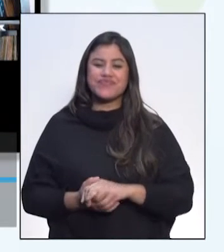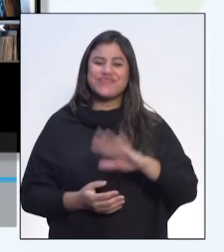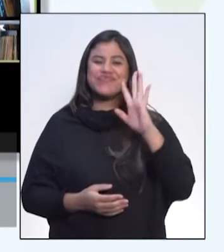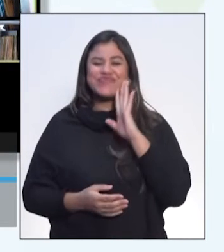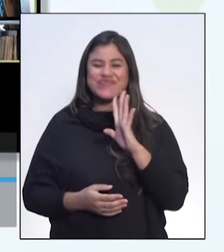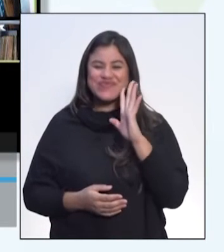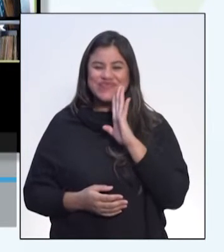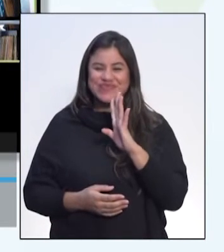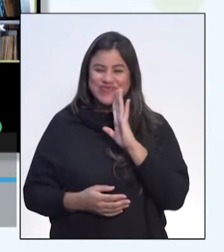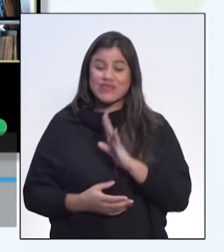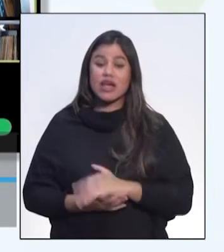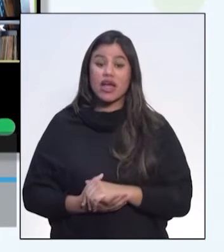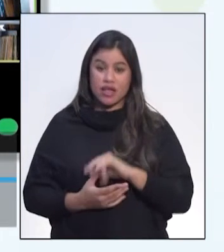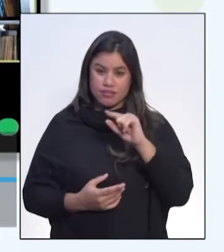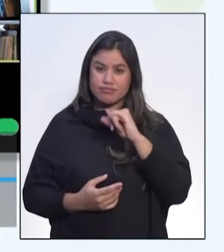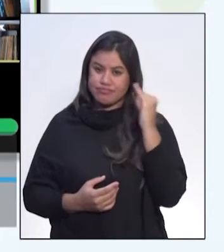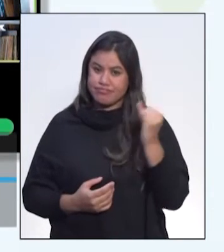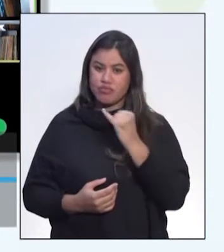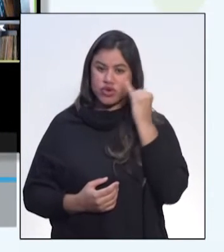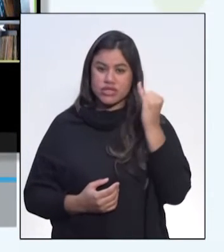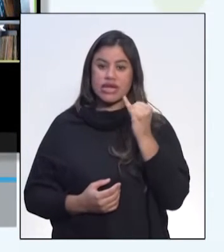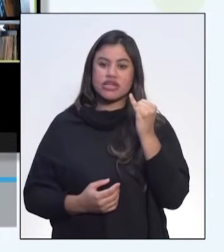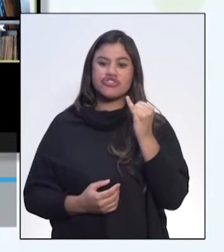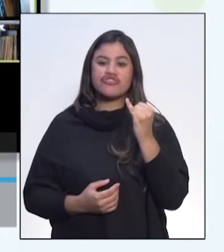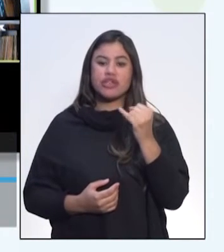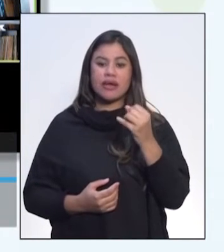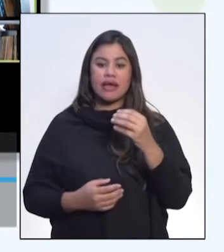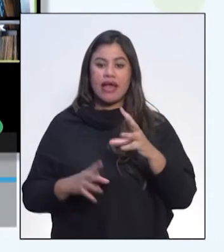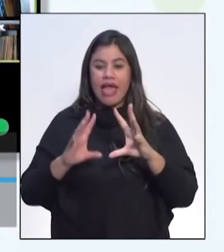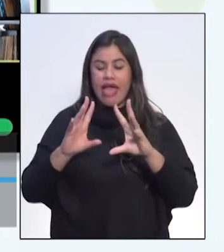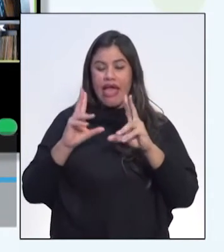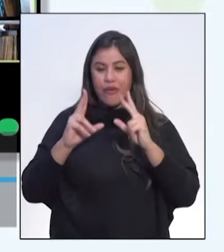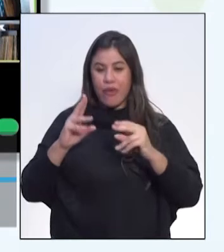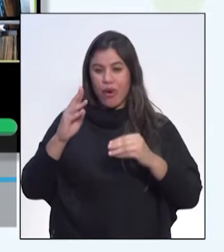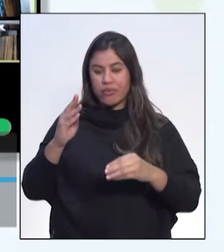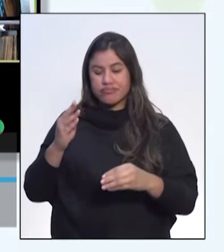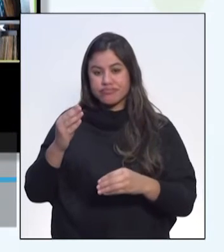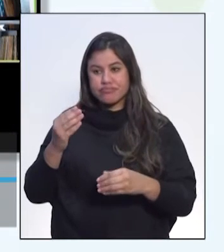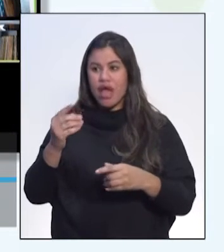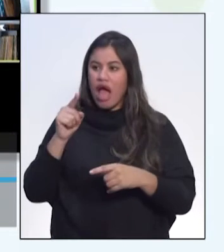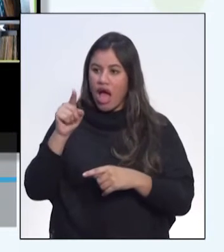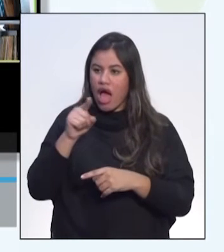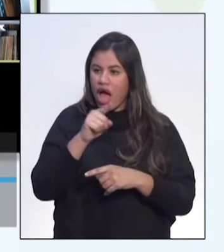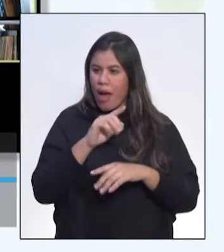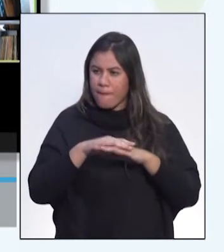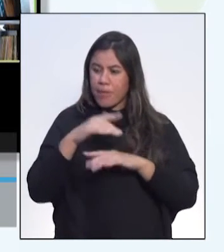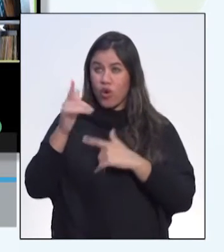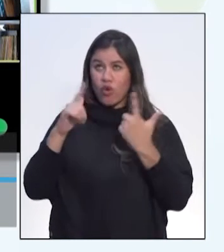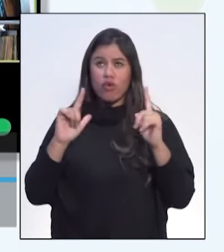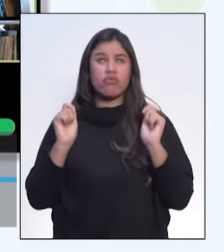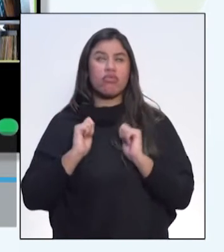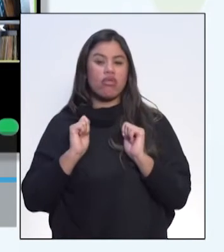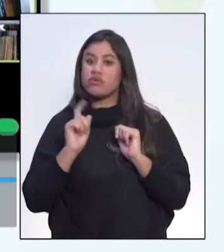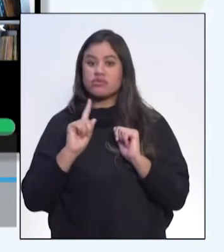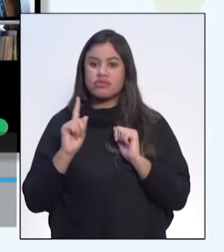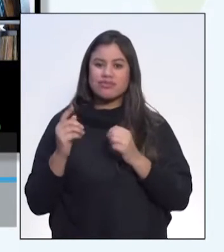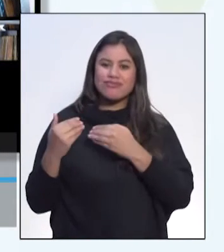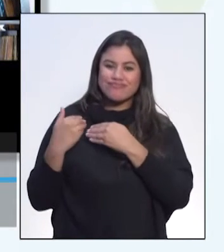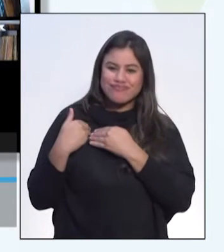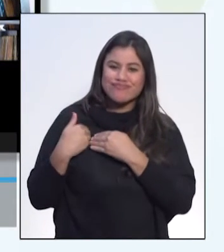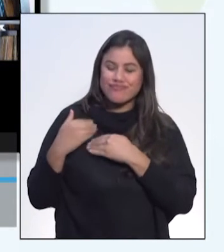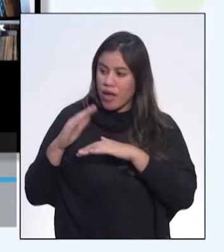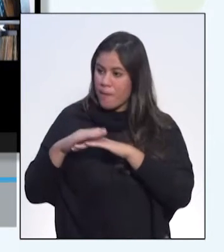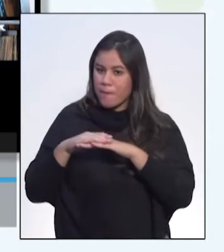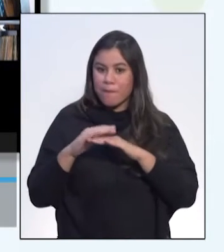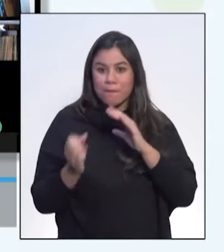Legal, isso é bem importante, né? Você se tomar para si também a responsabilidade de construir as mudanças que você quer ver acontecendo,